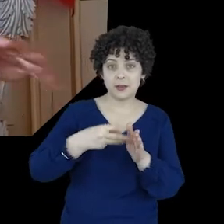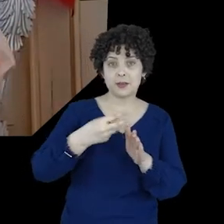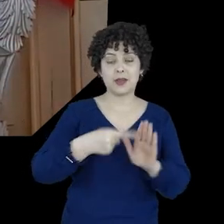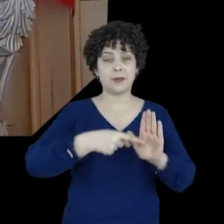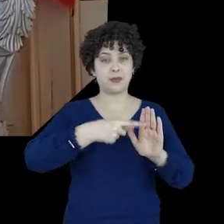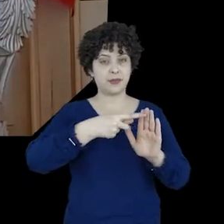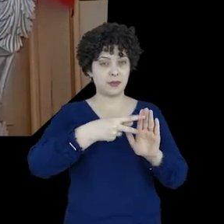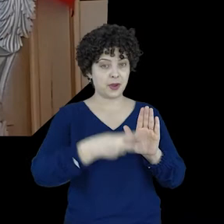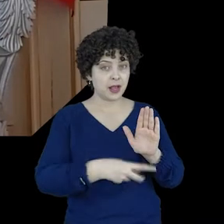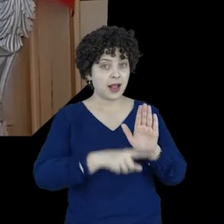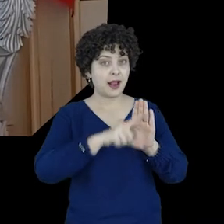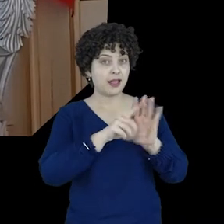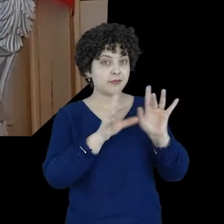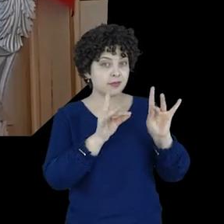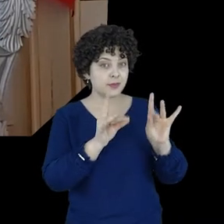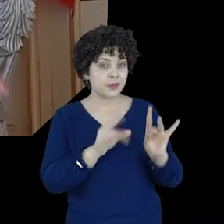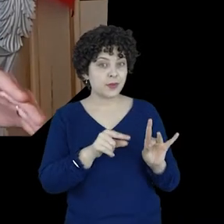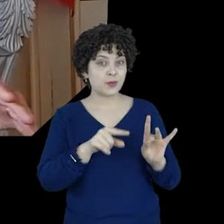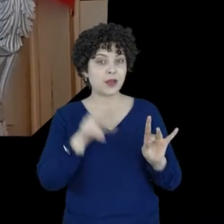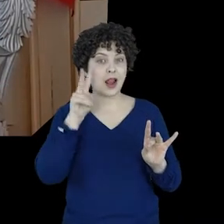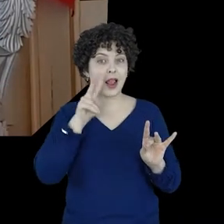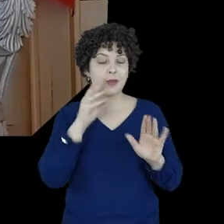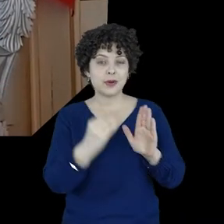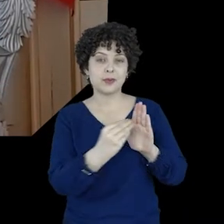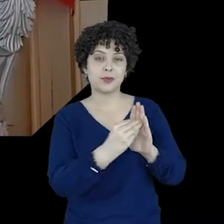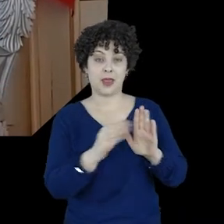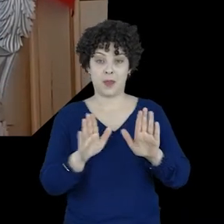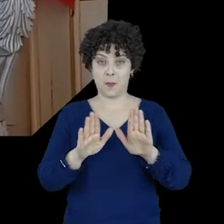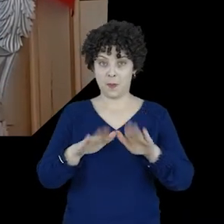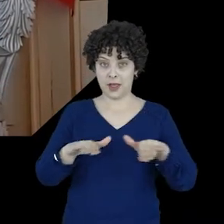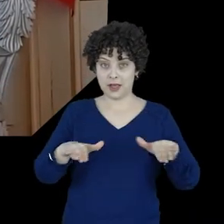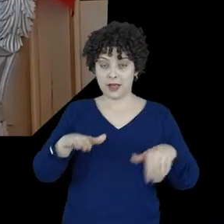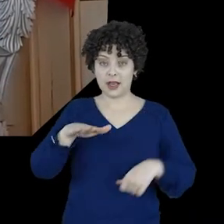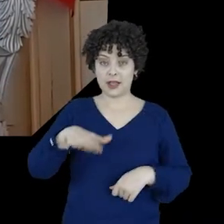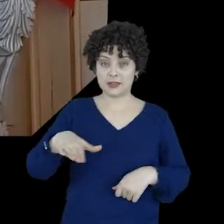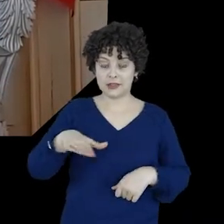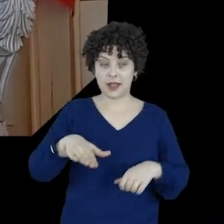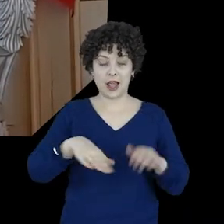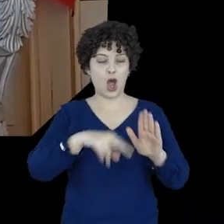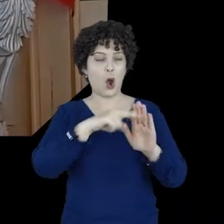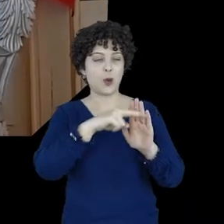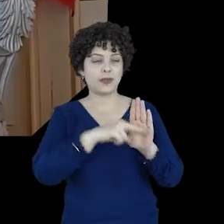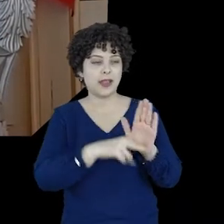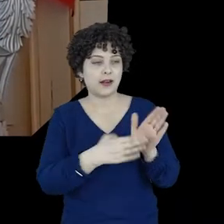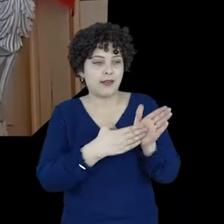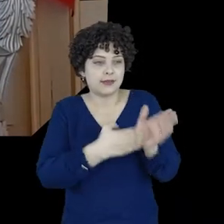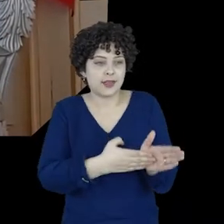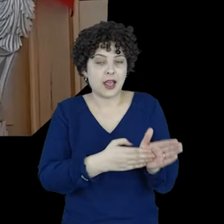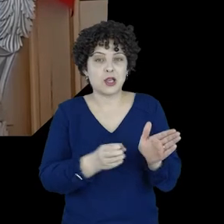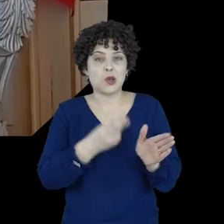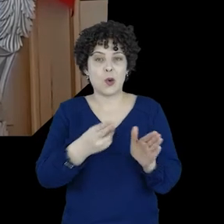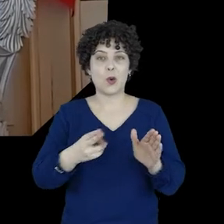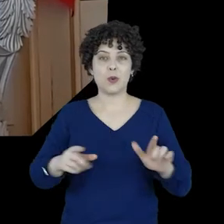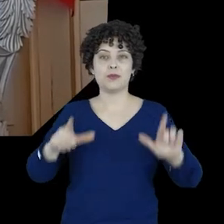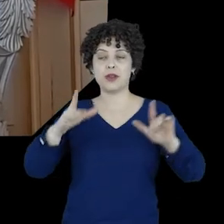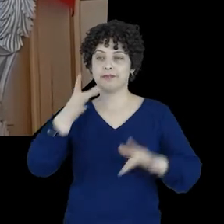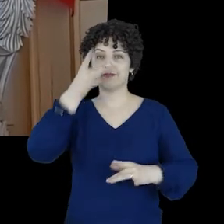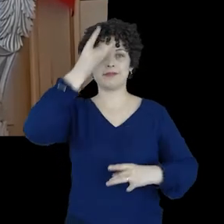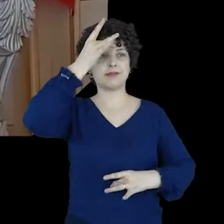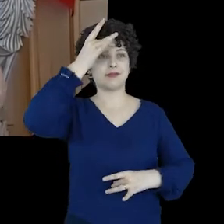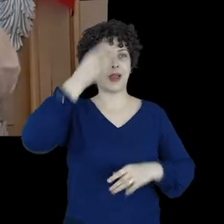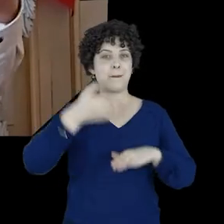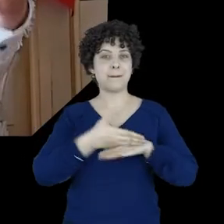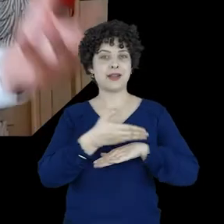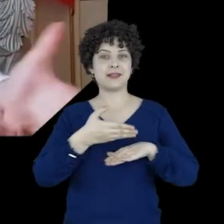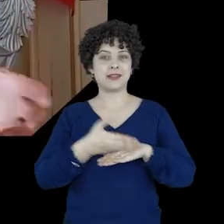As primeiras disposições da lei lembram que, quando uma criança segue um roteiro ou participa de uma encenação,